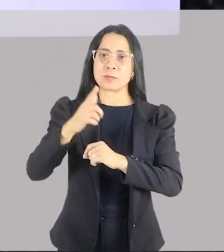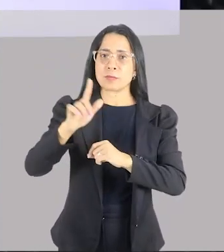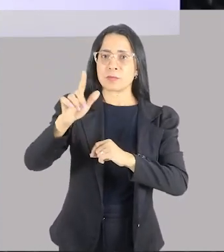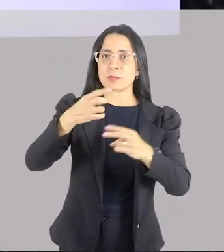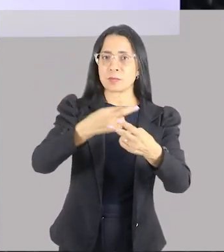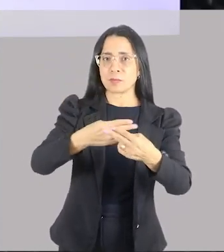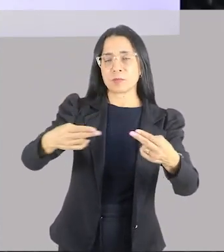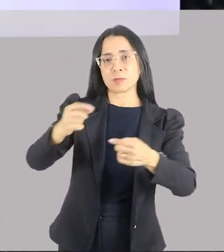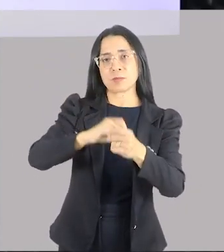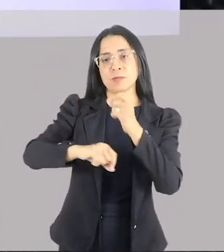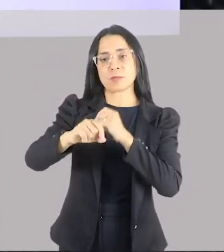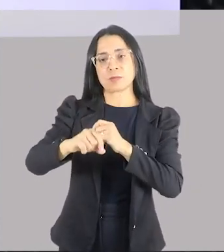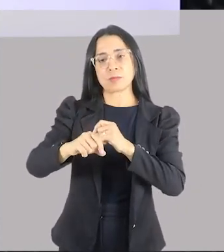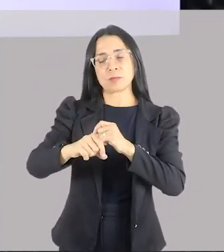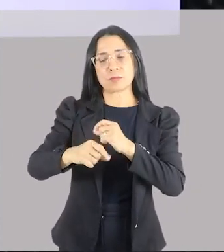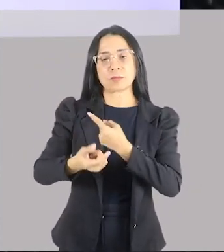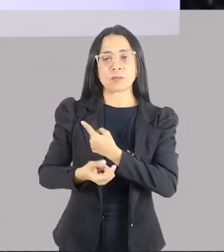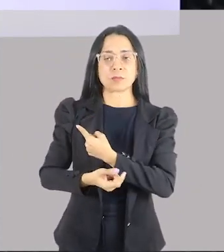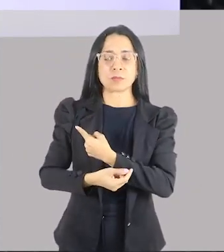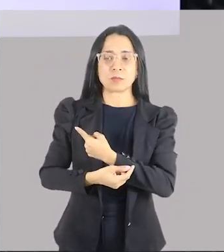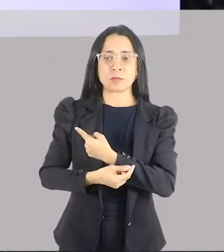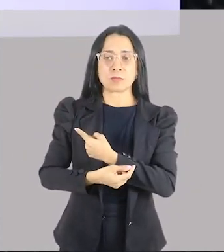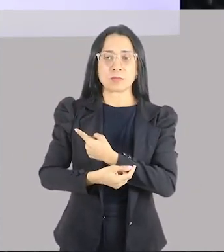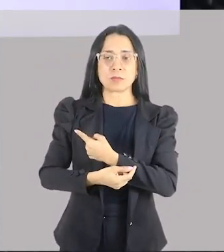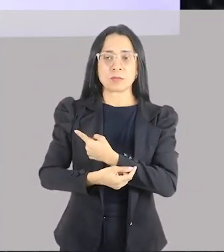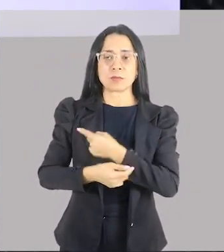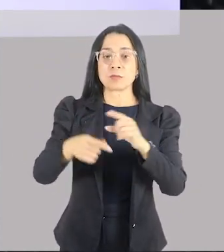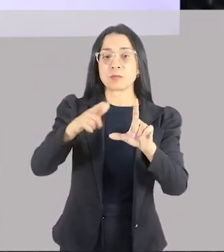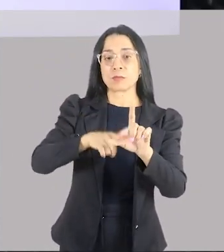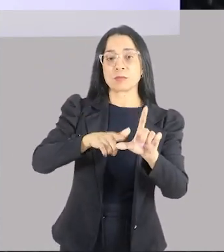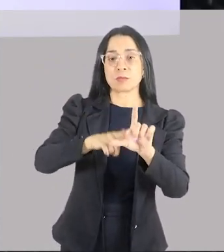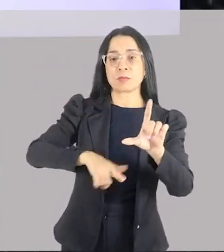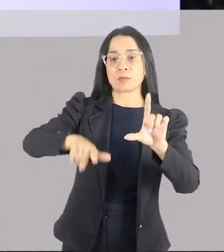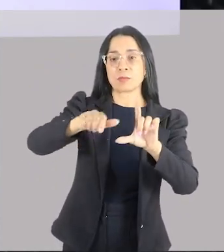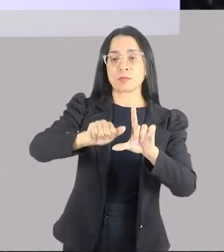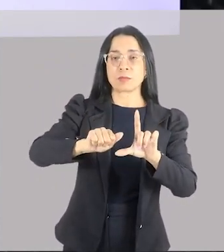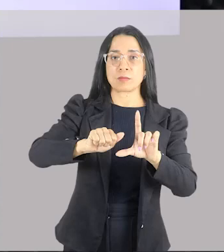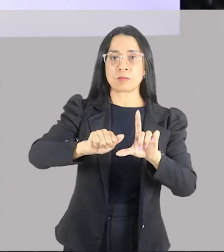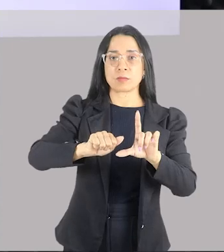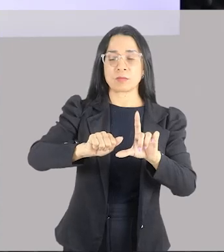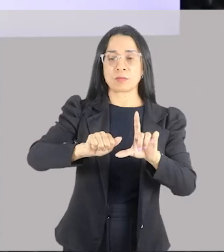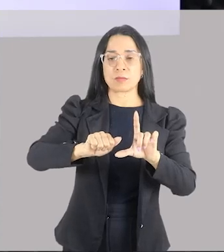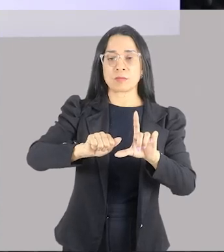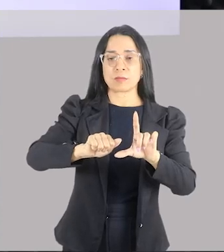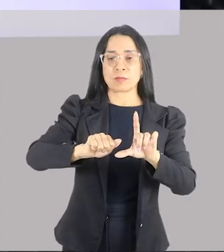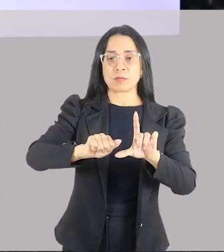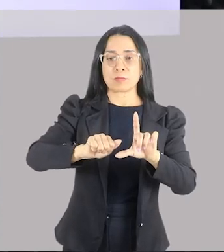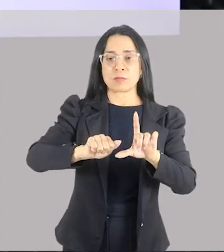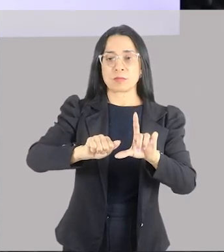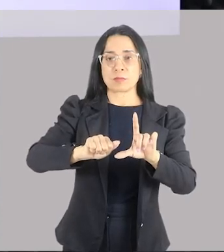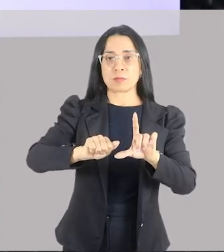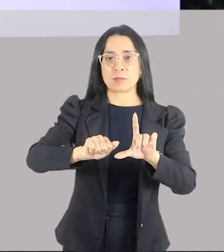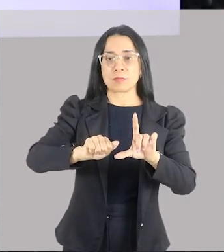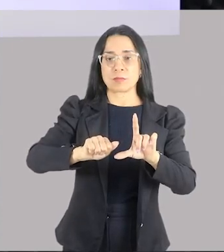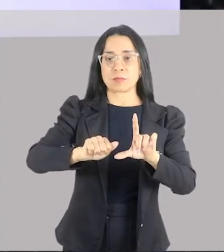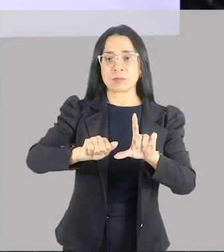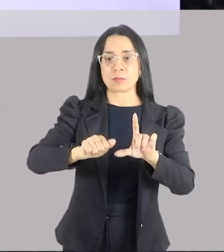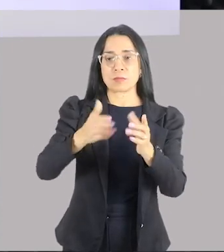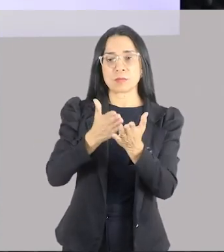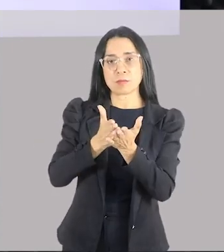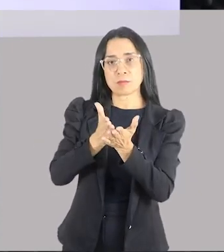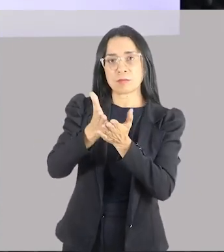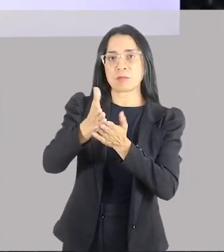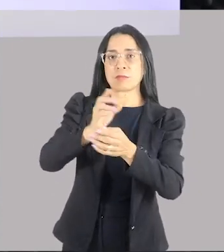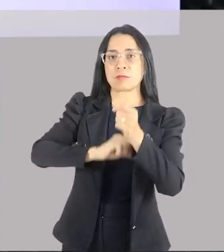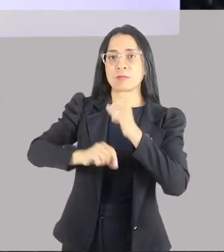como o próprio Descartes escreveu, é sustentar a unidade essencial do conhecimento. Dar um caminho para